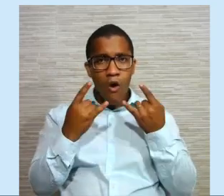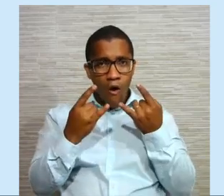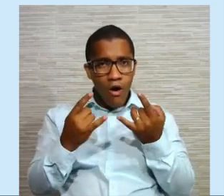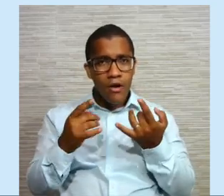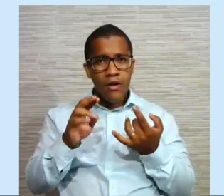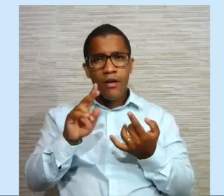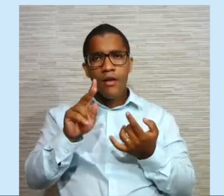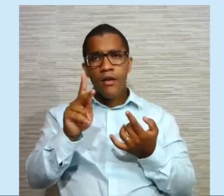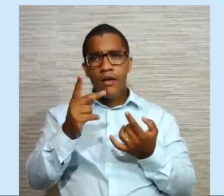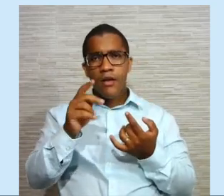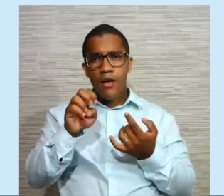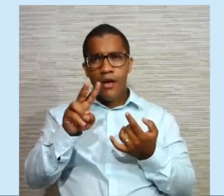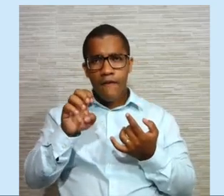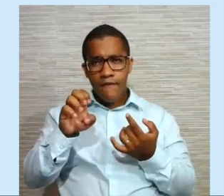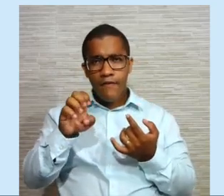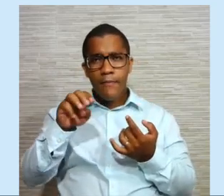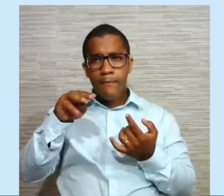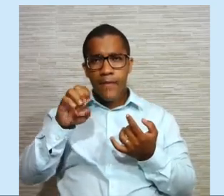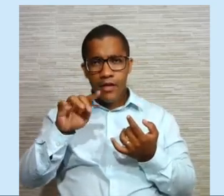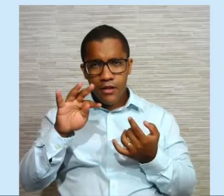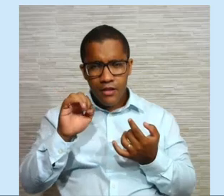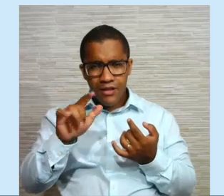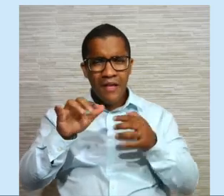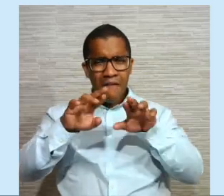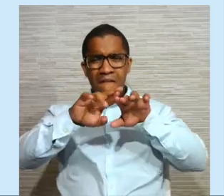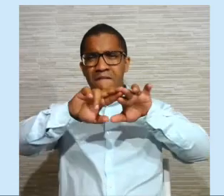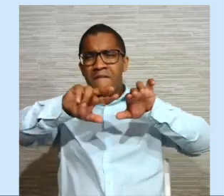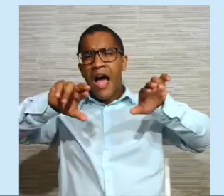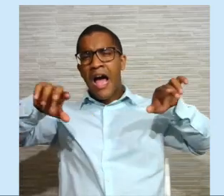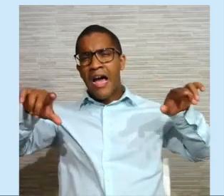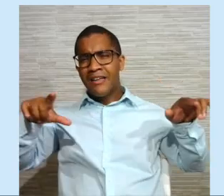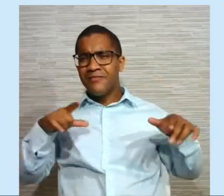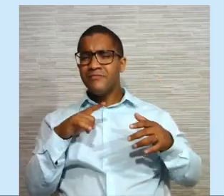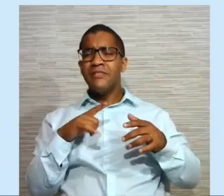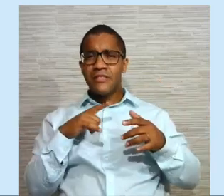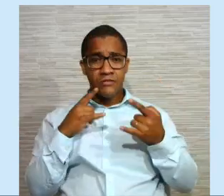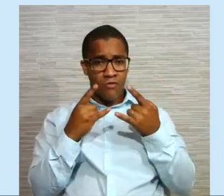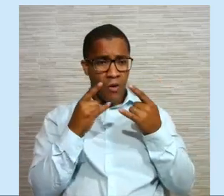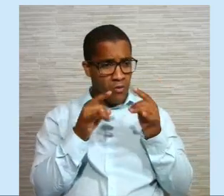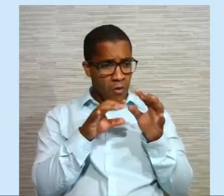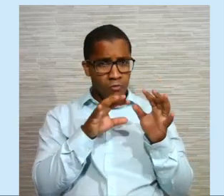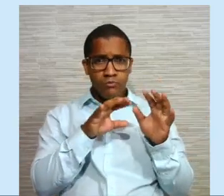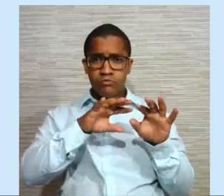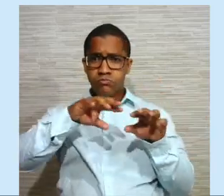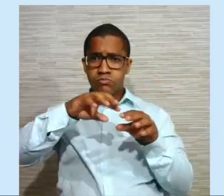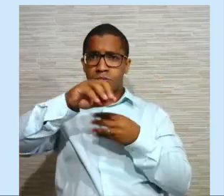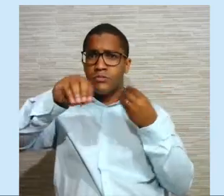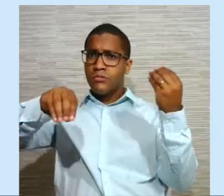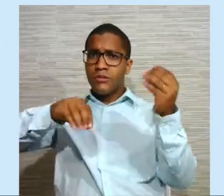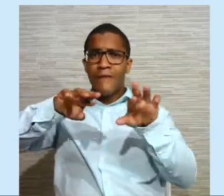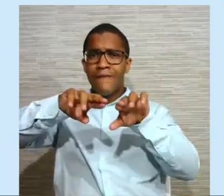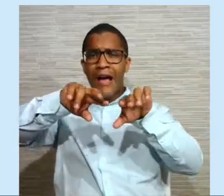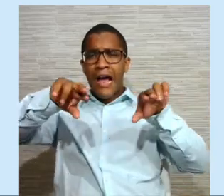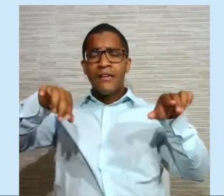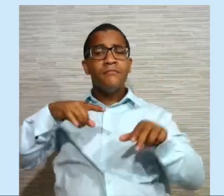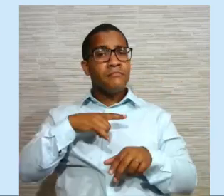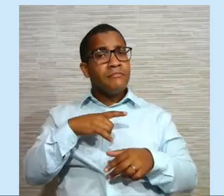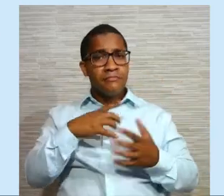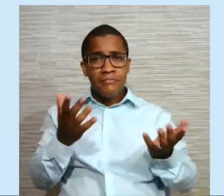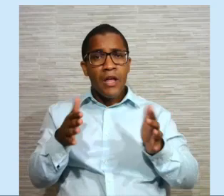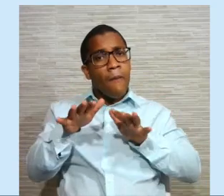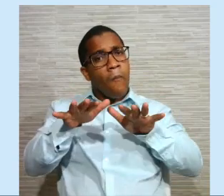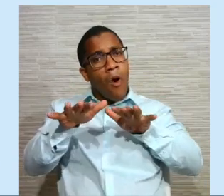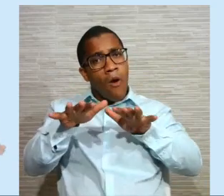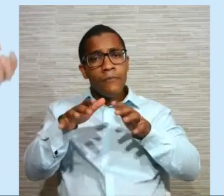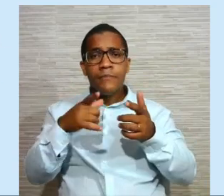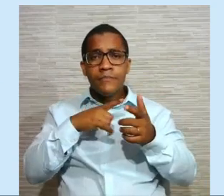o rock progressivo, o glam rock, o pop rock, o punk rock. Então, existe uma variedade de ritmo muito grande,